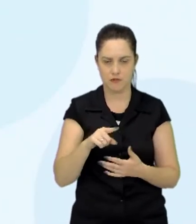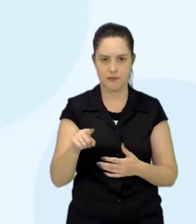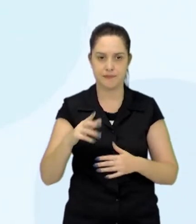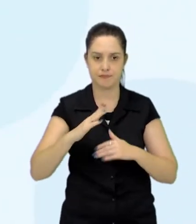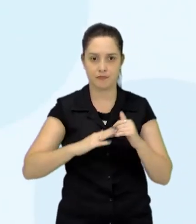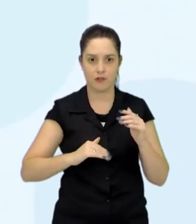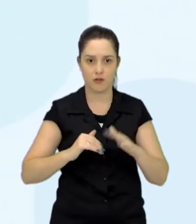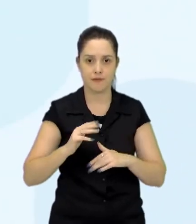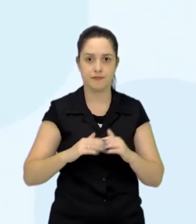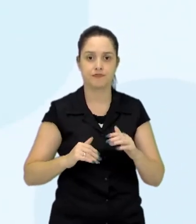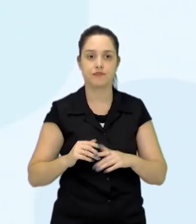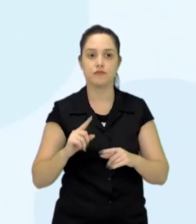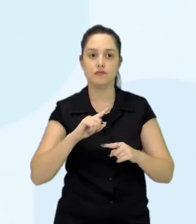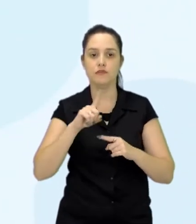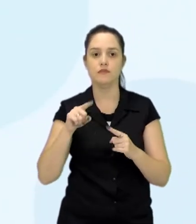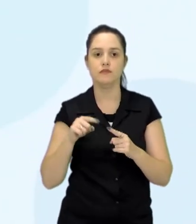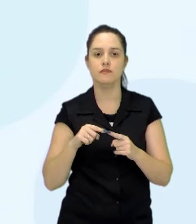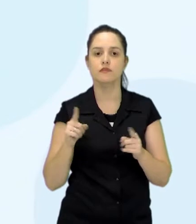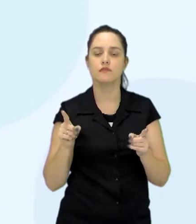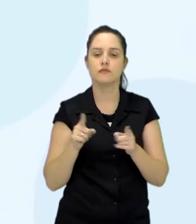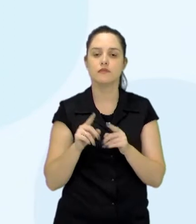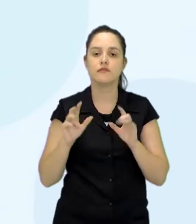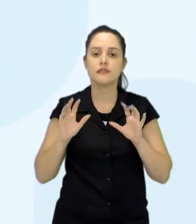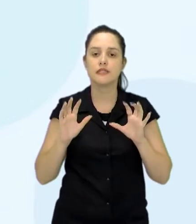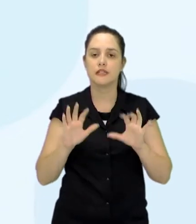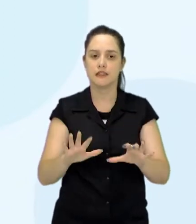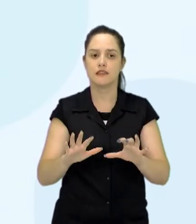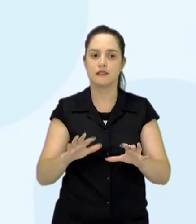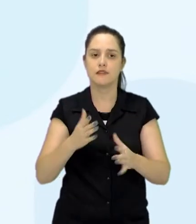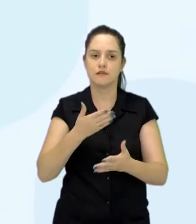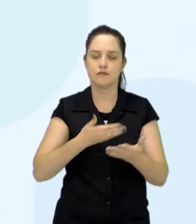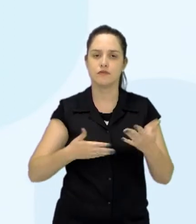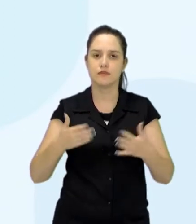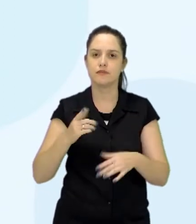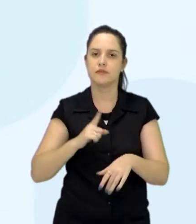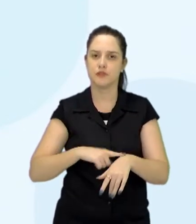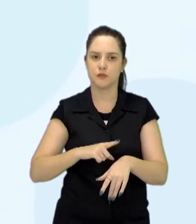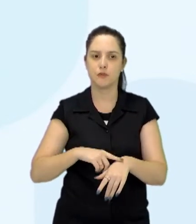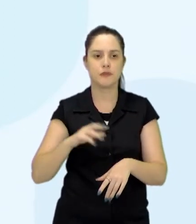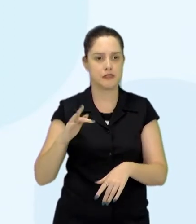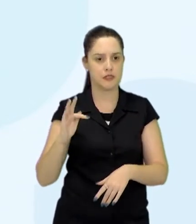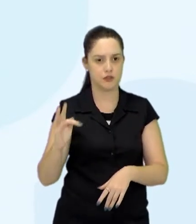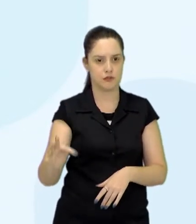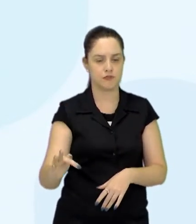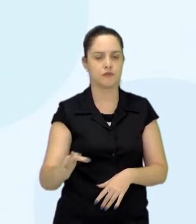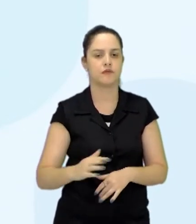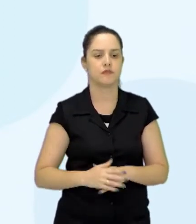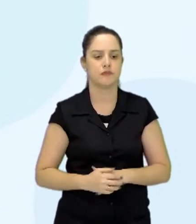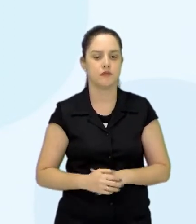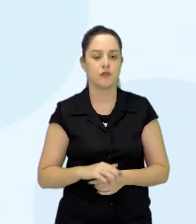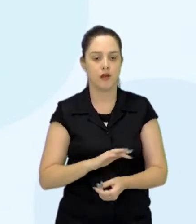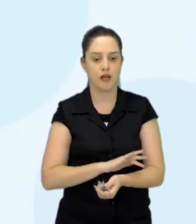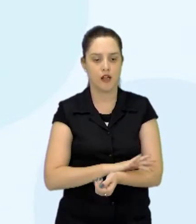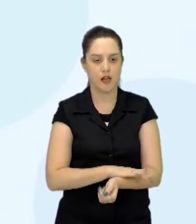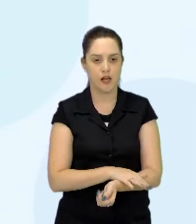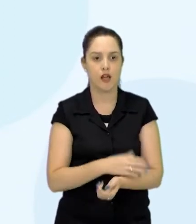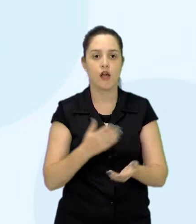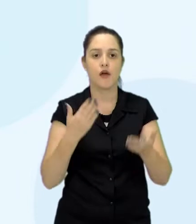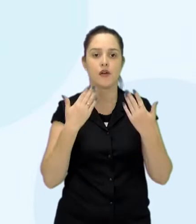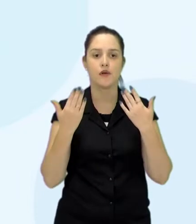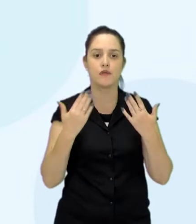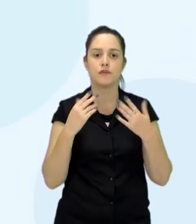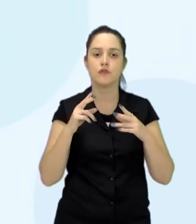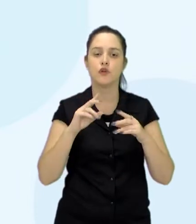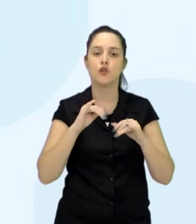e objetivas para minimizarmos os impactos dessa interação no tempo presente, do racismo. Vamos analisar notícias